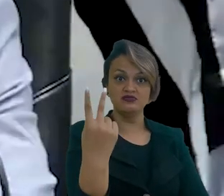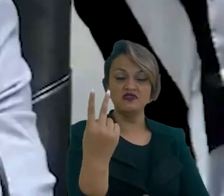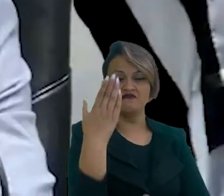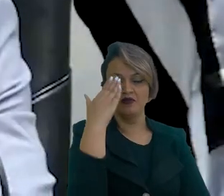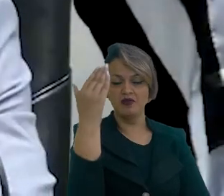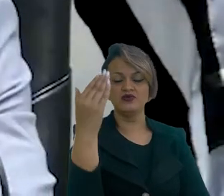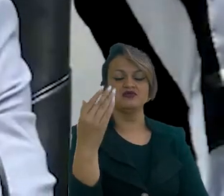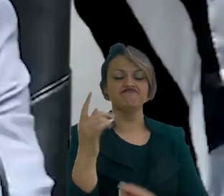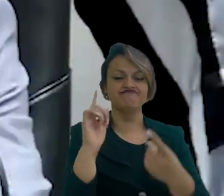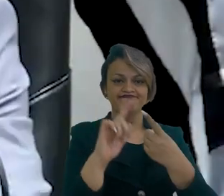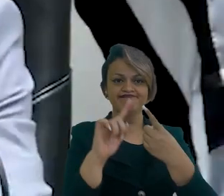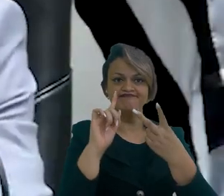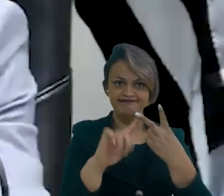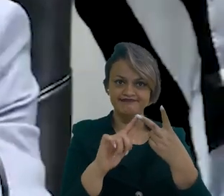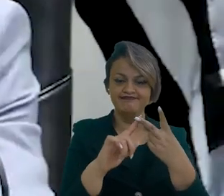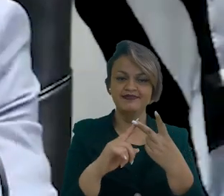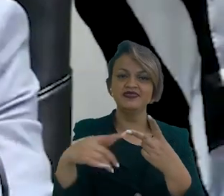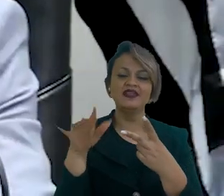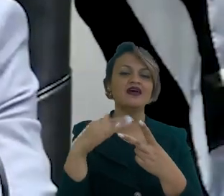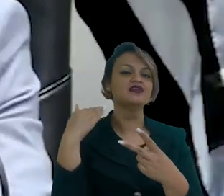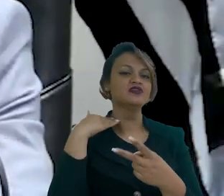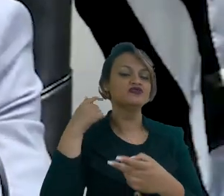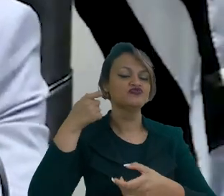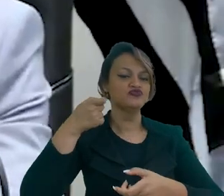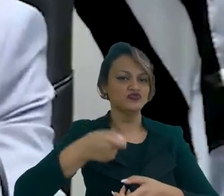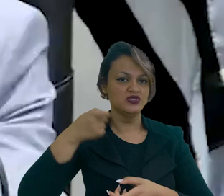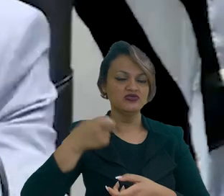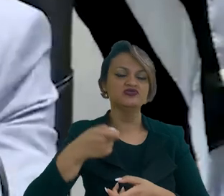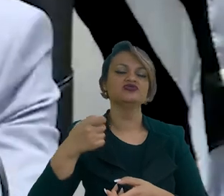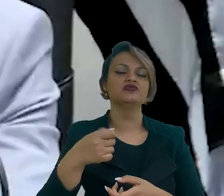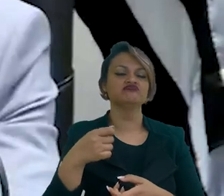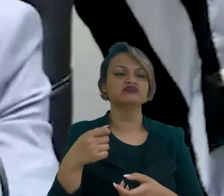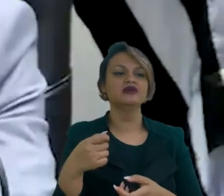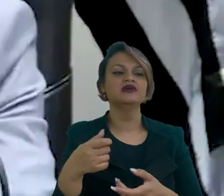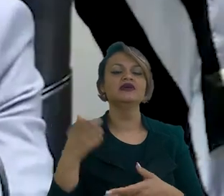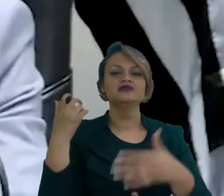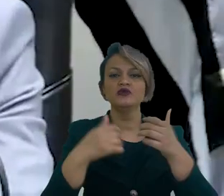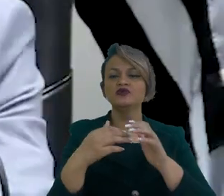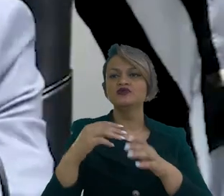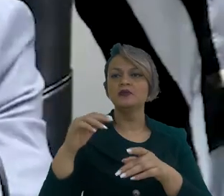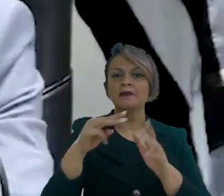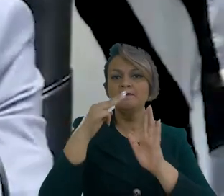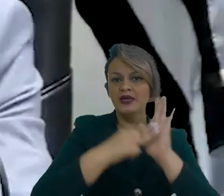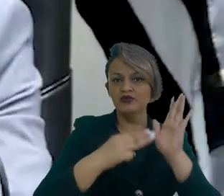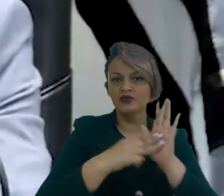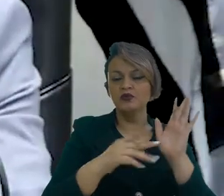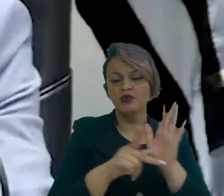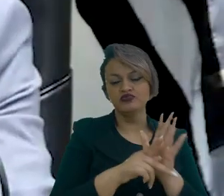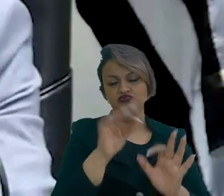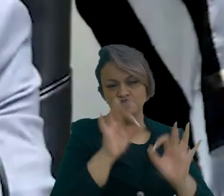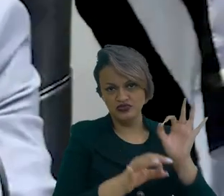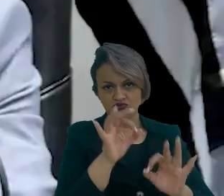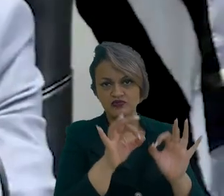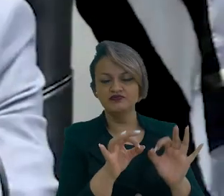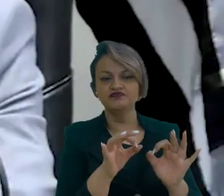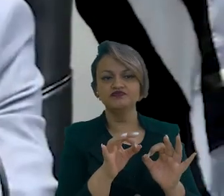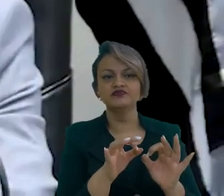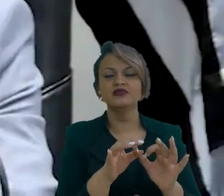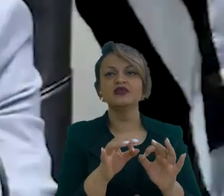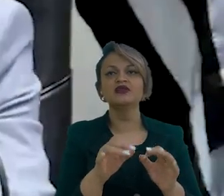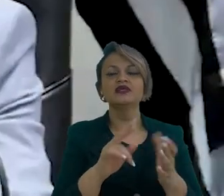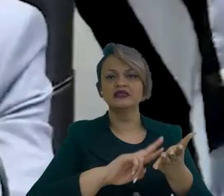grandes juris do século XX um deles colares e uma obra maravilhosa sobre o método jurídico